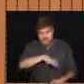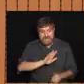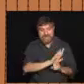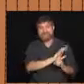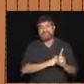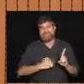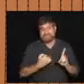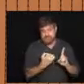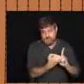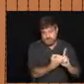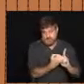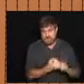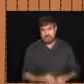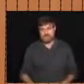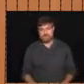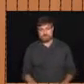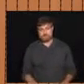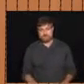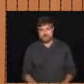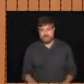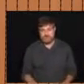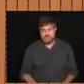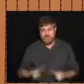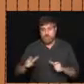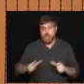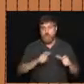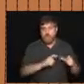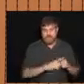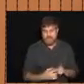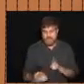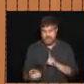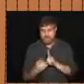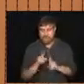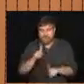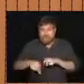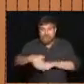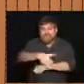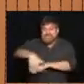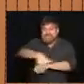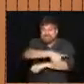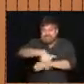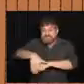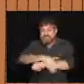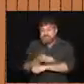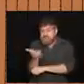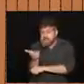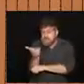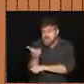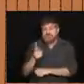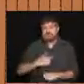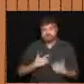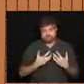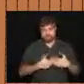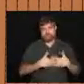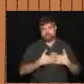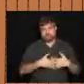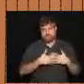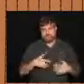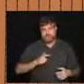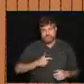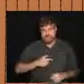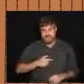abertos. E os locais de atendimento à população de rua continuarão funcionando com